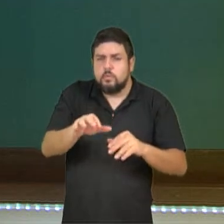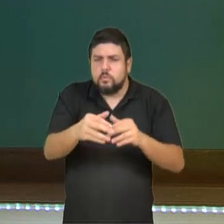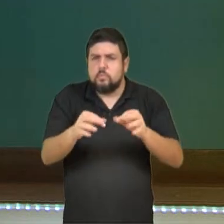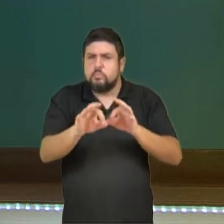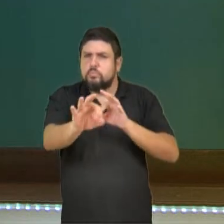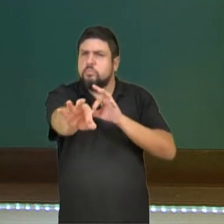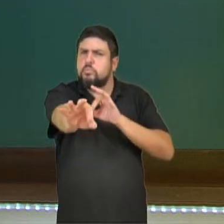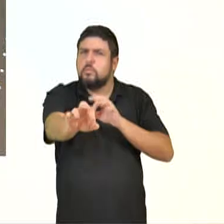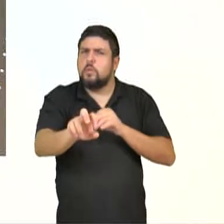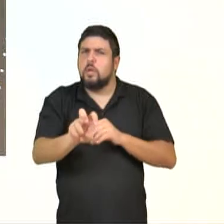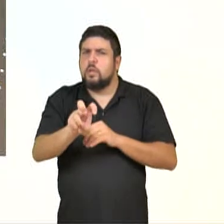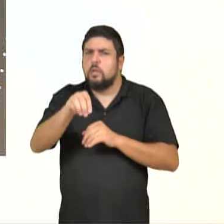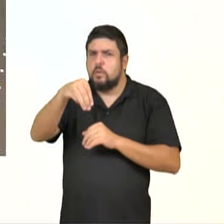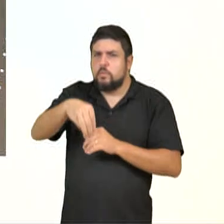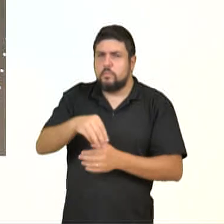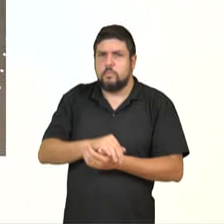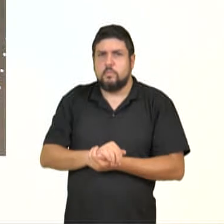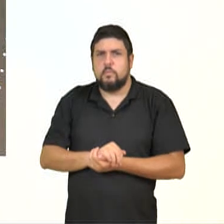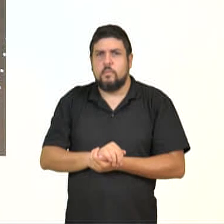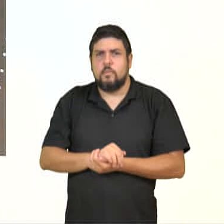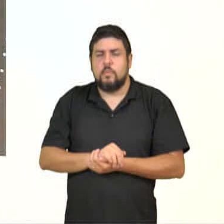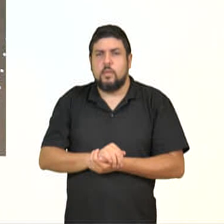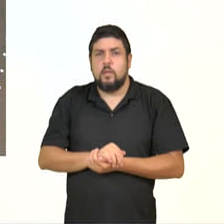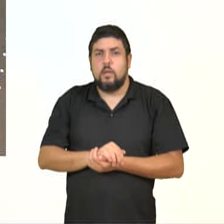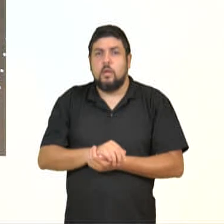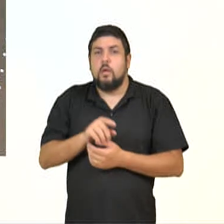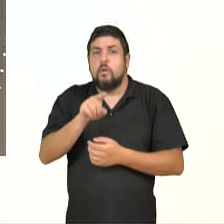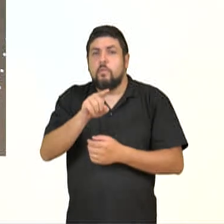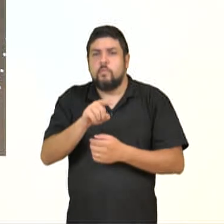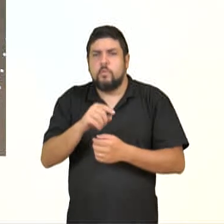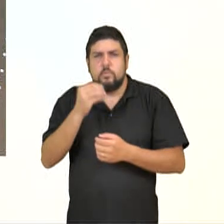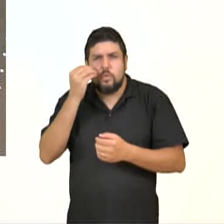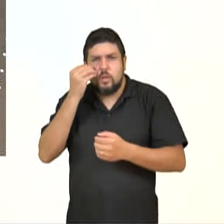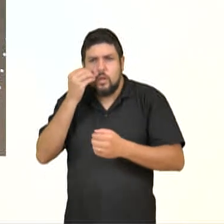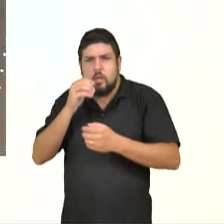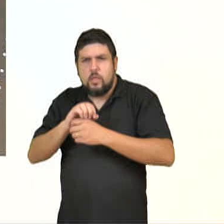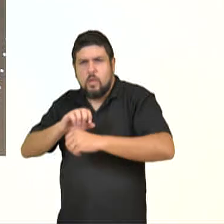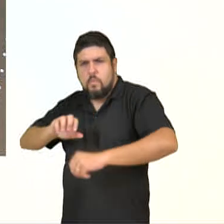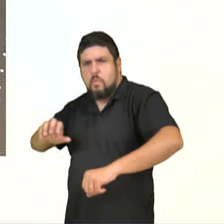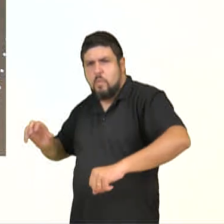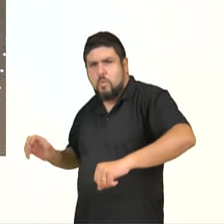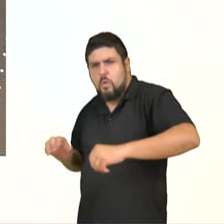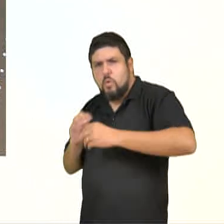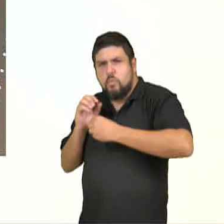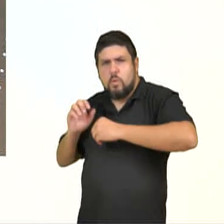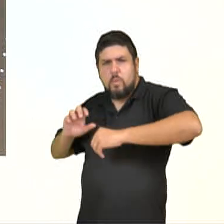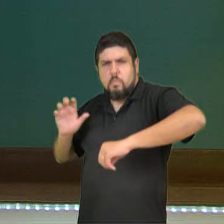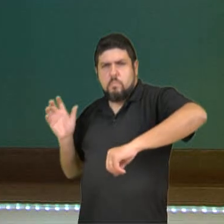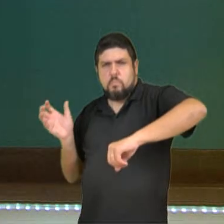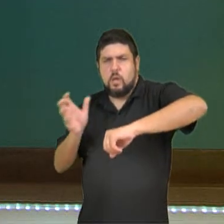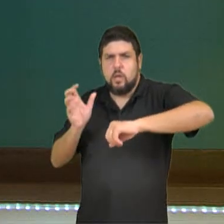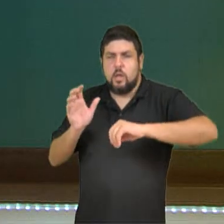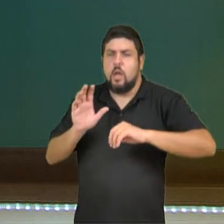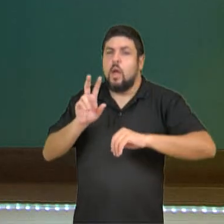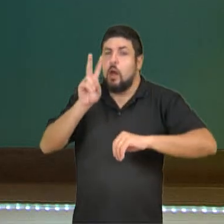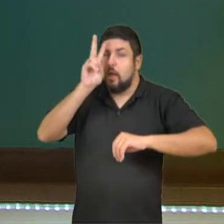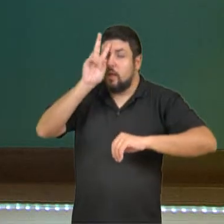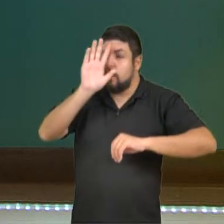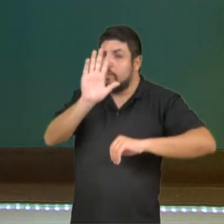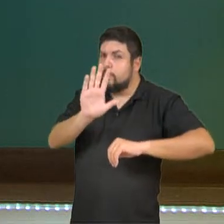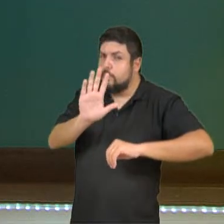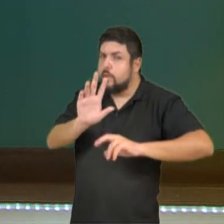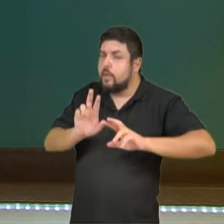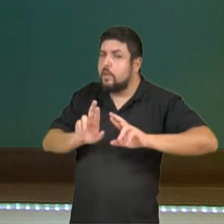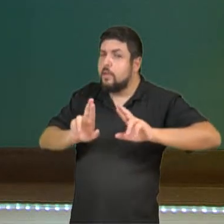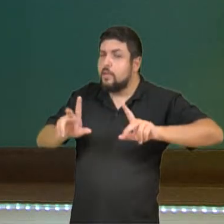distância. O desafio é você realizar 5 arremessos, tá? De softball. Lembra que tem diferença do arremesso do